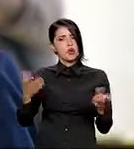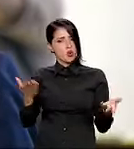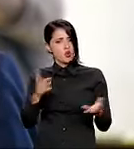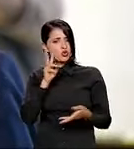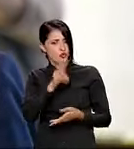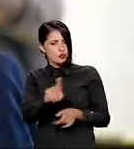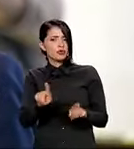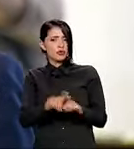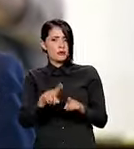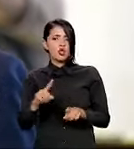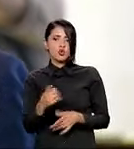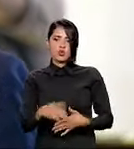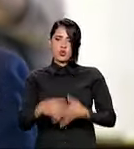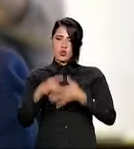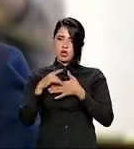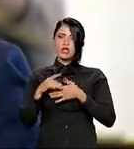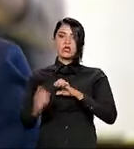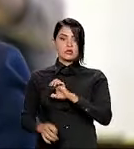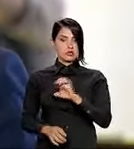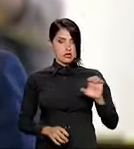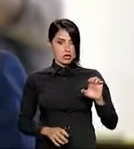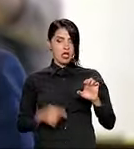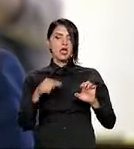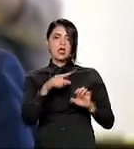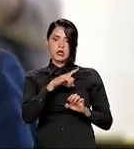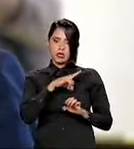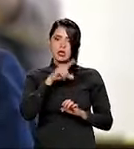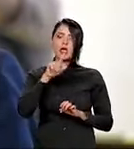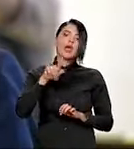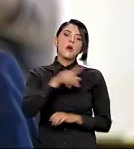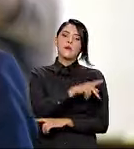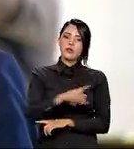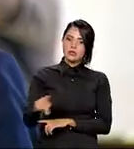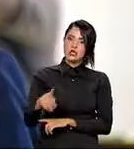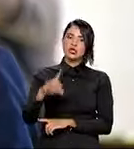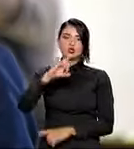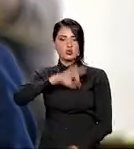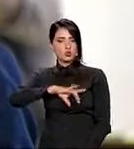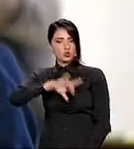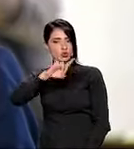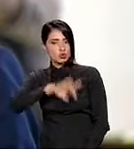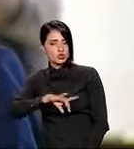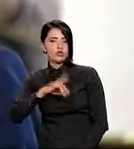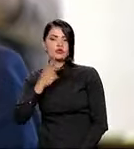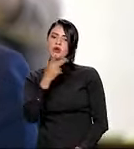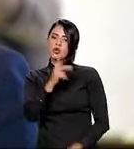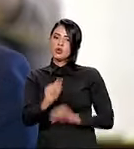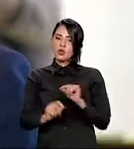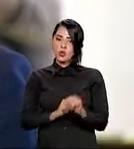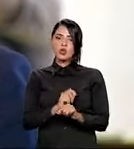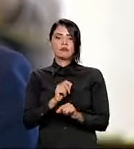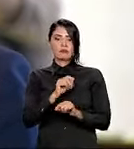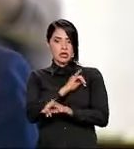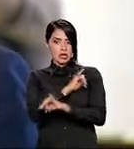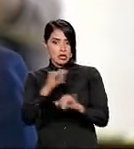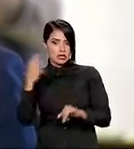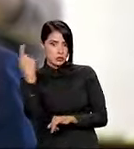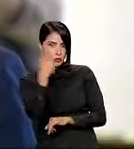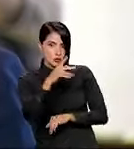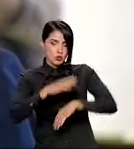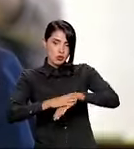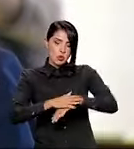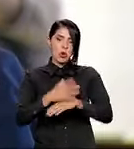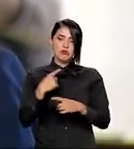hoje também um líder da esquerda, né, que é o presidente do Chile, dizendo que a declaração do senhor